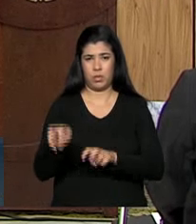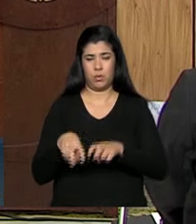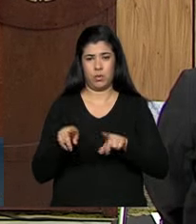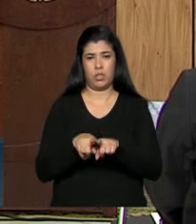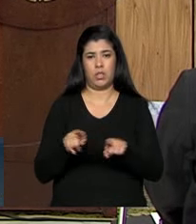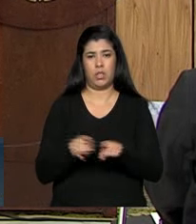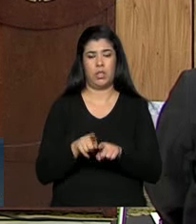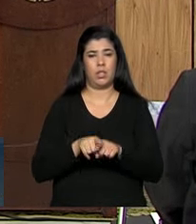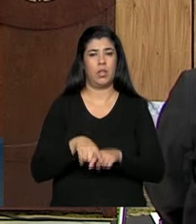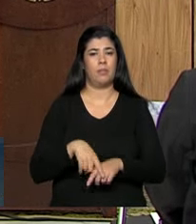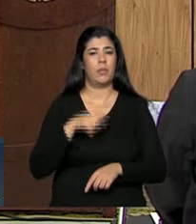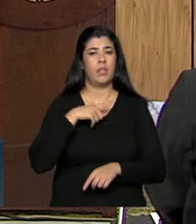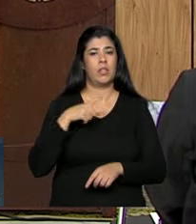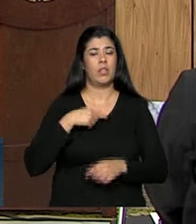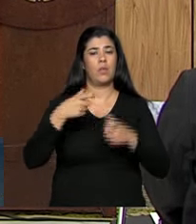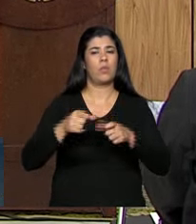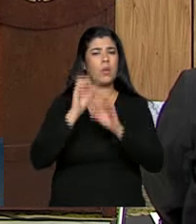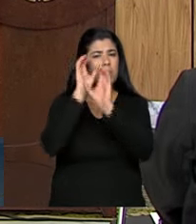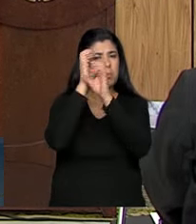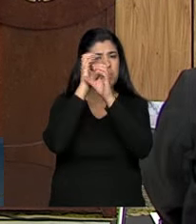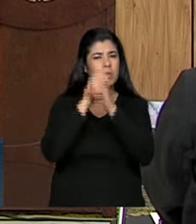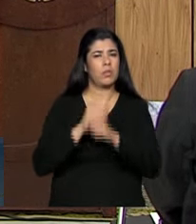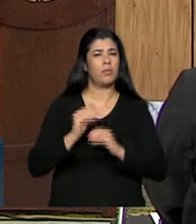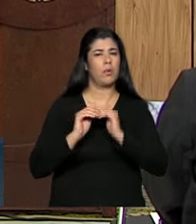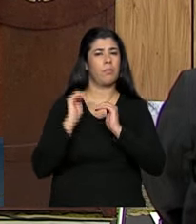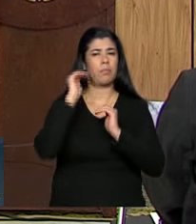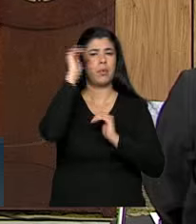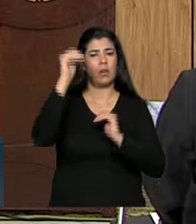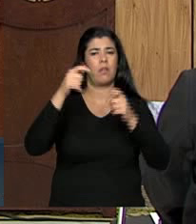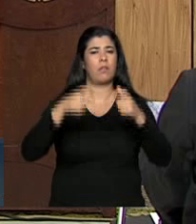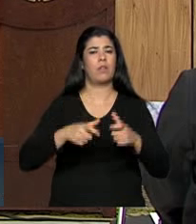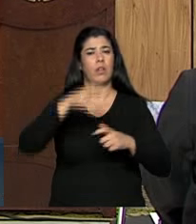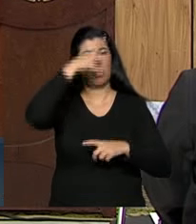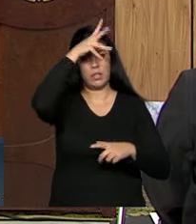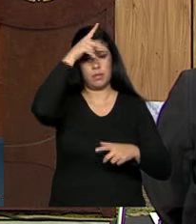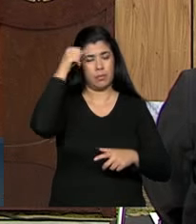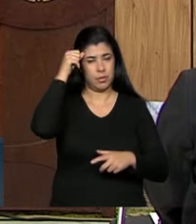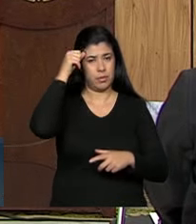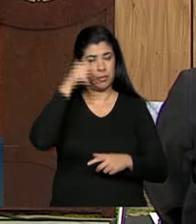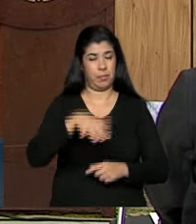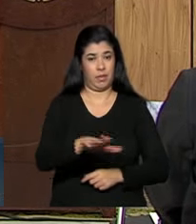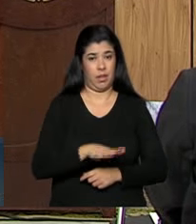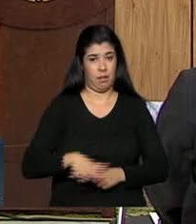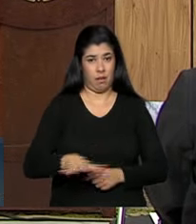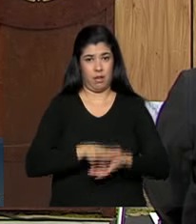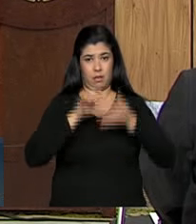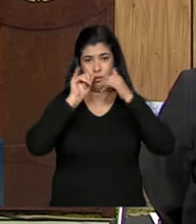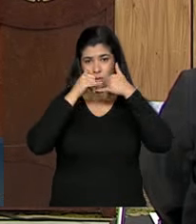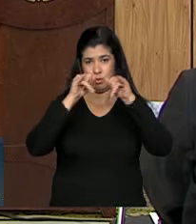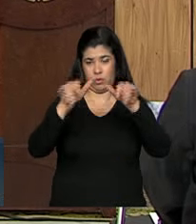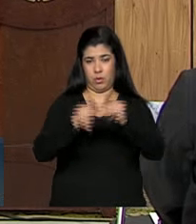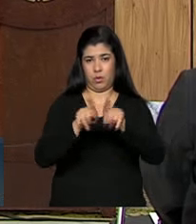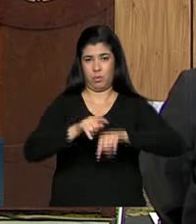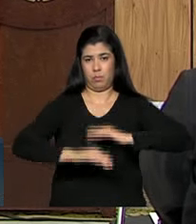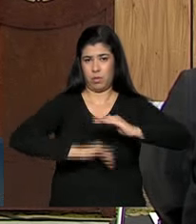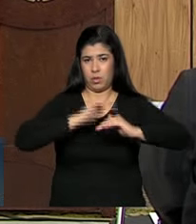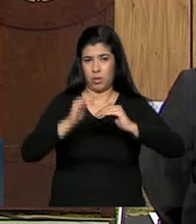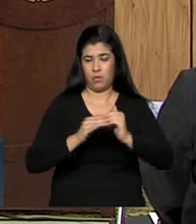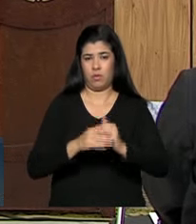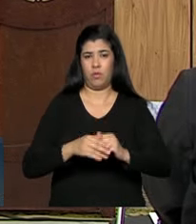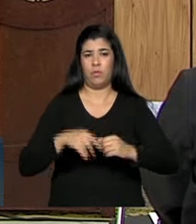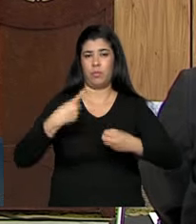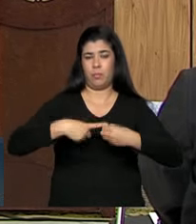Torre Alta da Amazônia. Nas áreas energéticas e de desenvolvimento urbano, registro